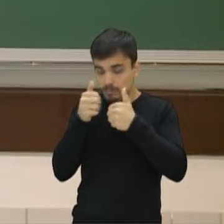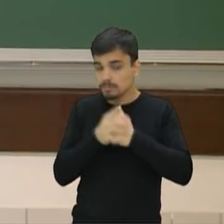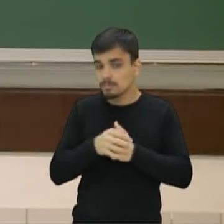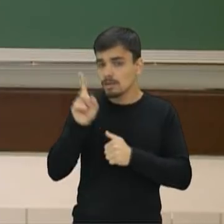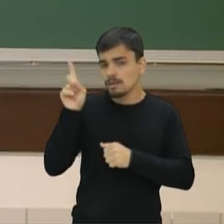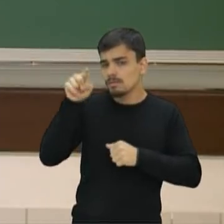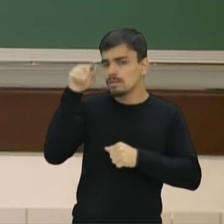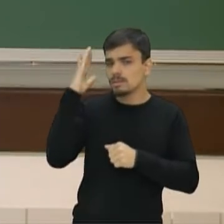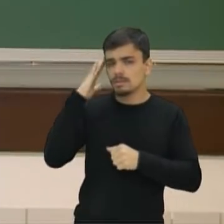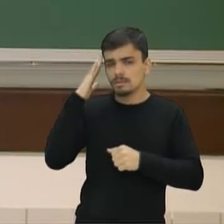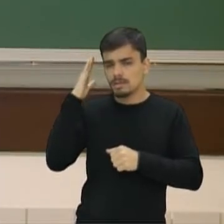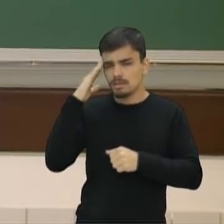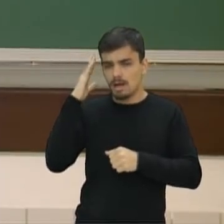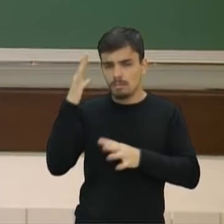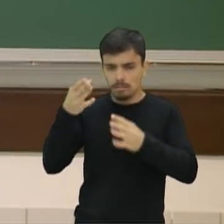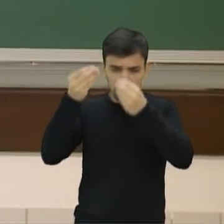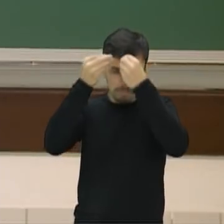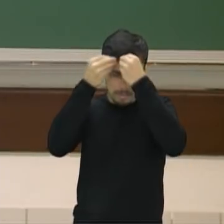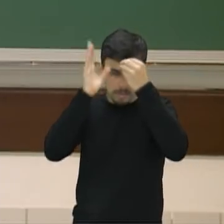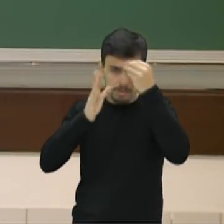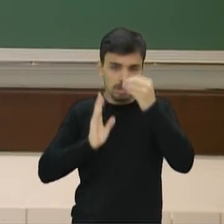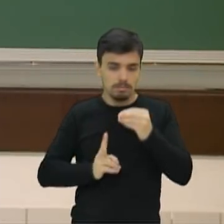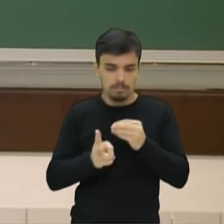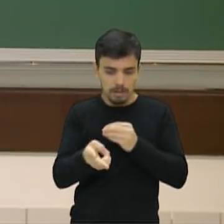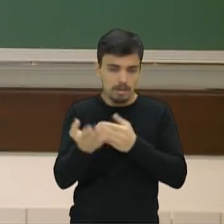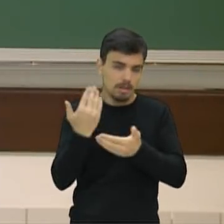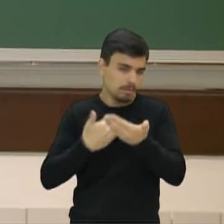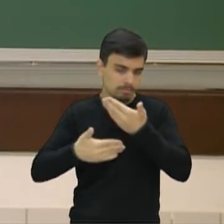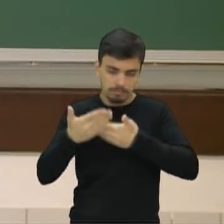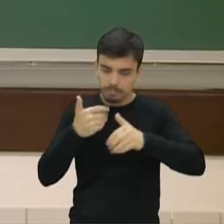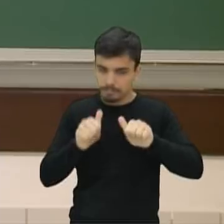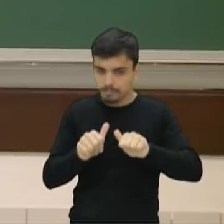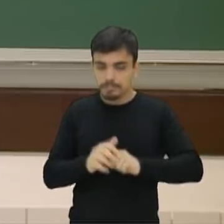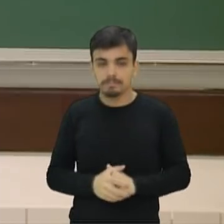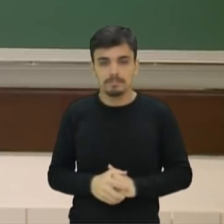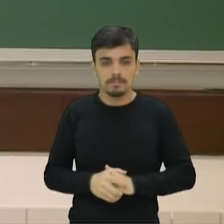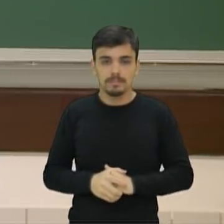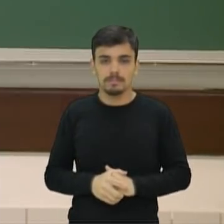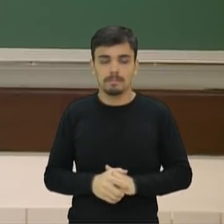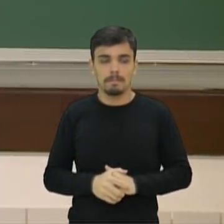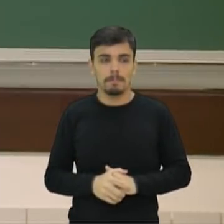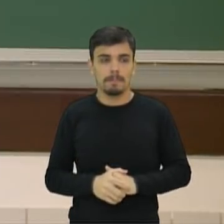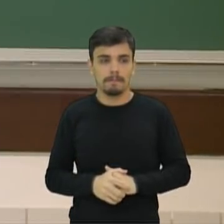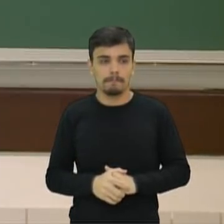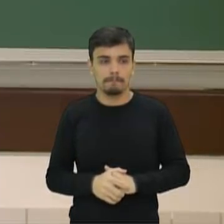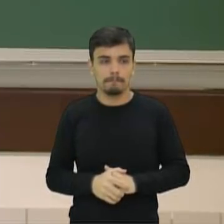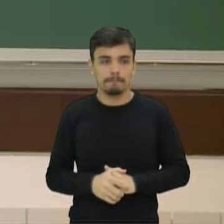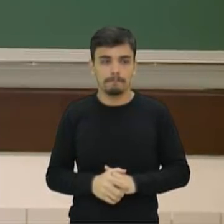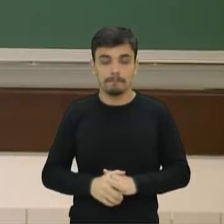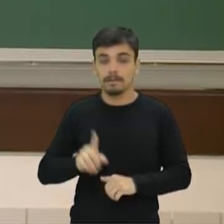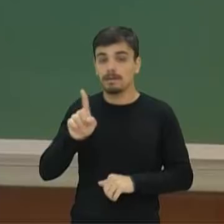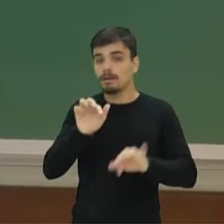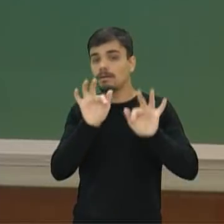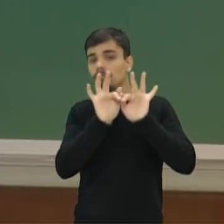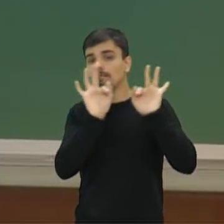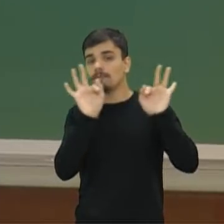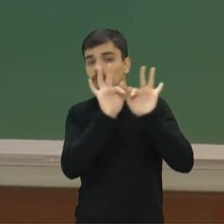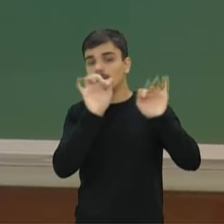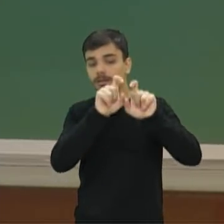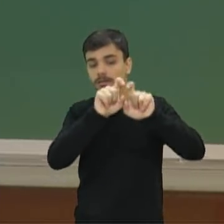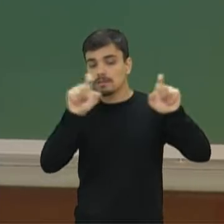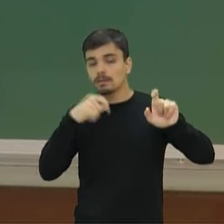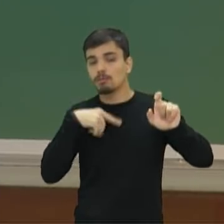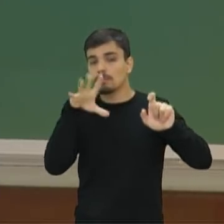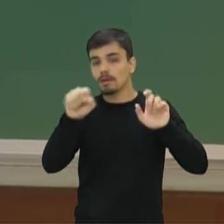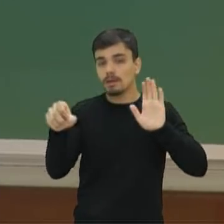gente, vocês já sabem, de cor, salteado, para frente e para trás, né? Vamos ver mesmo se a gente sabe? Então, olha lá. Essa frase eu tirei lá do